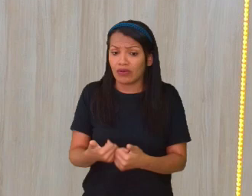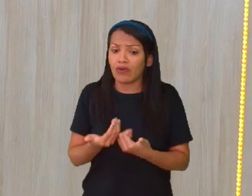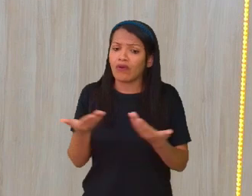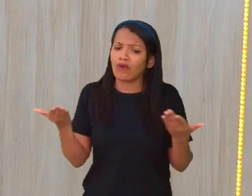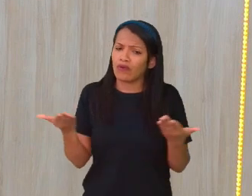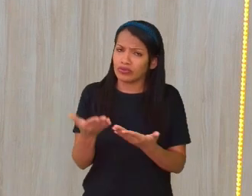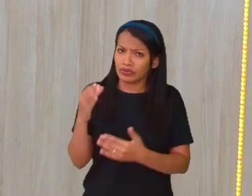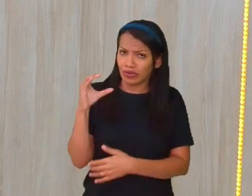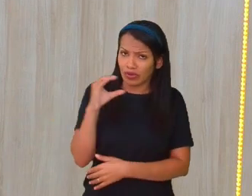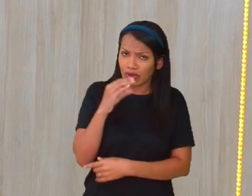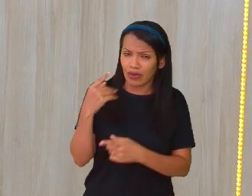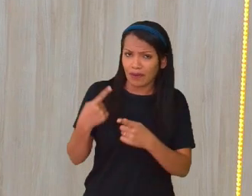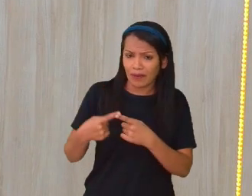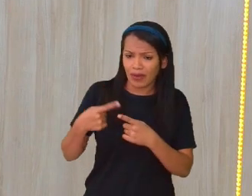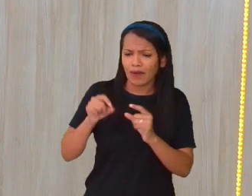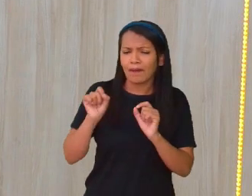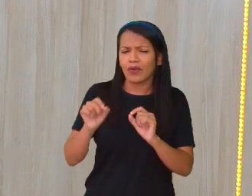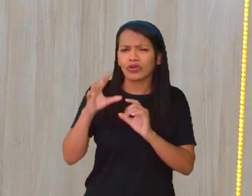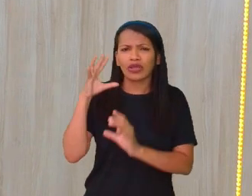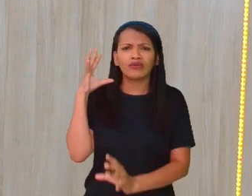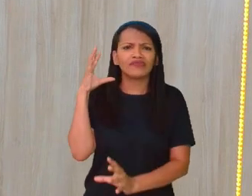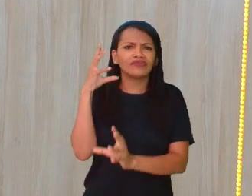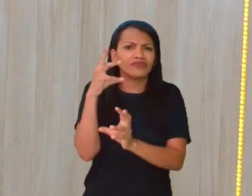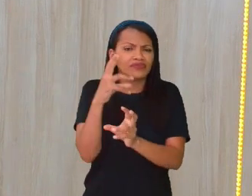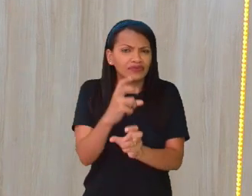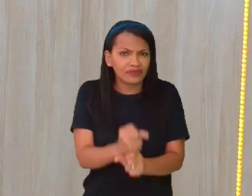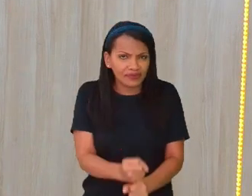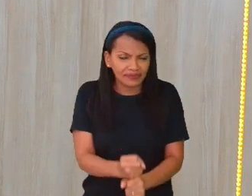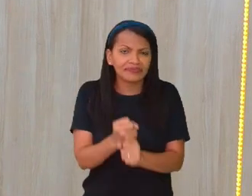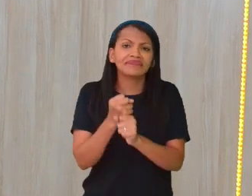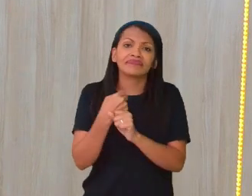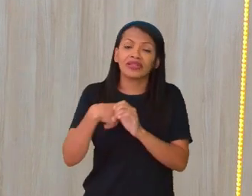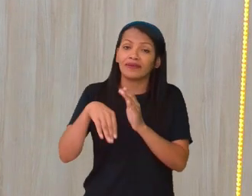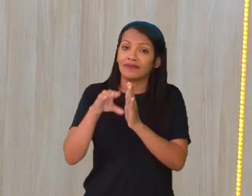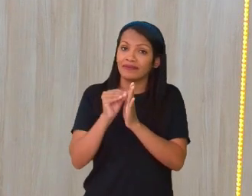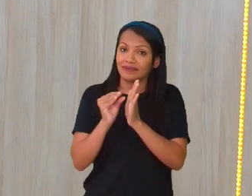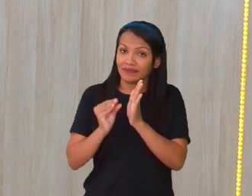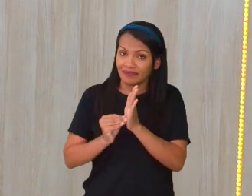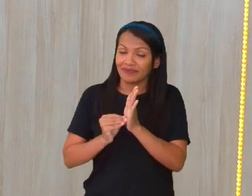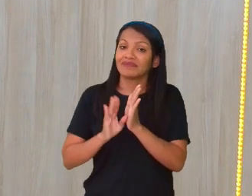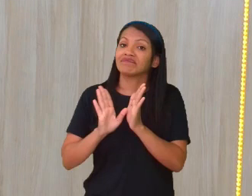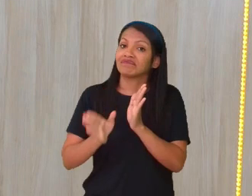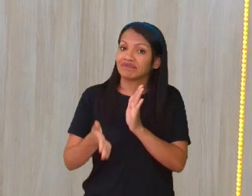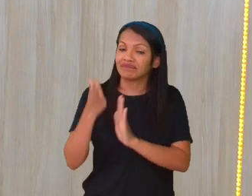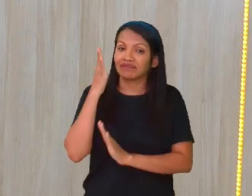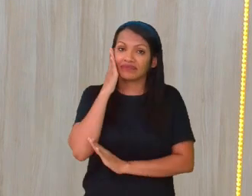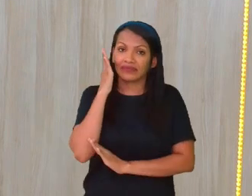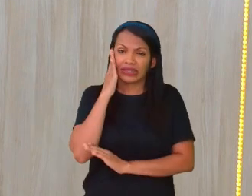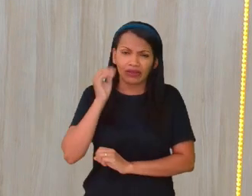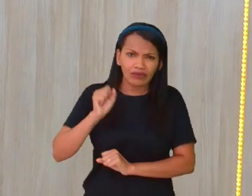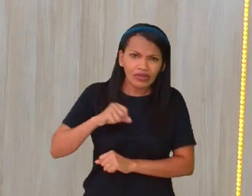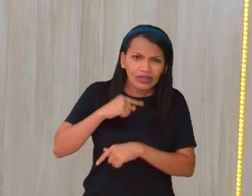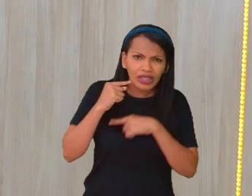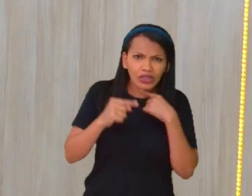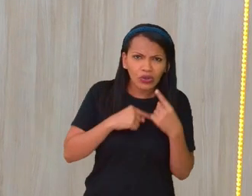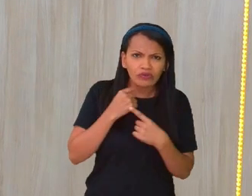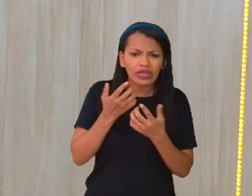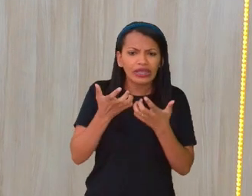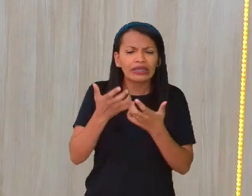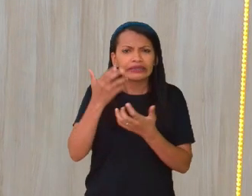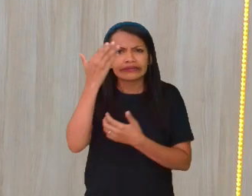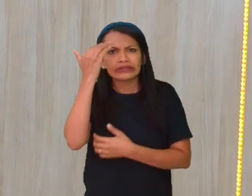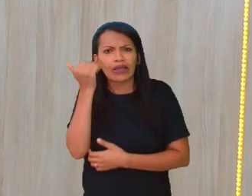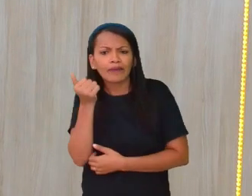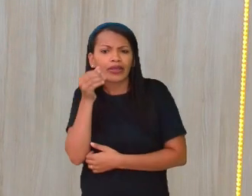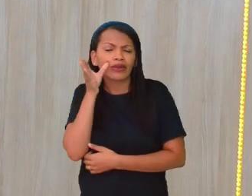bem rapidinho, né? Porque foi só uma revisãozinha daquele conteúdo que a gente já passou. Ficou com dúvida? Quer saber mais de